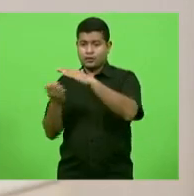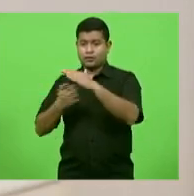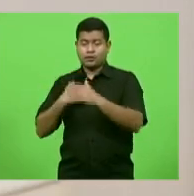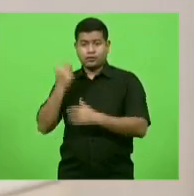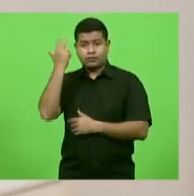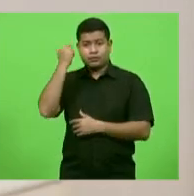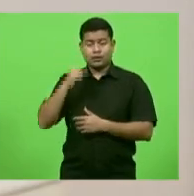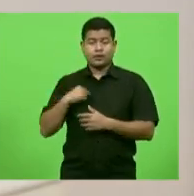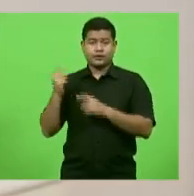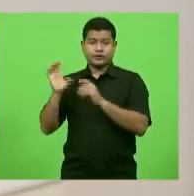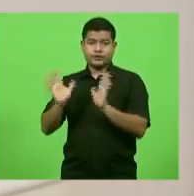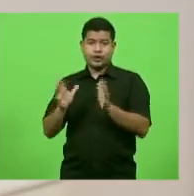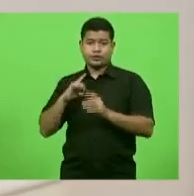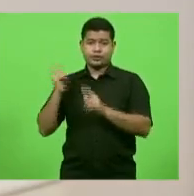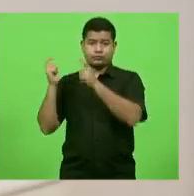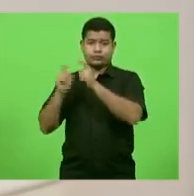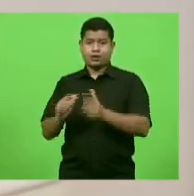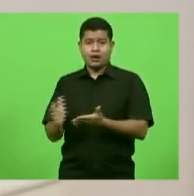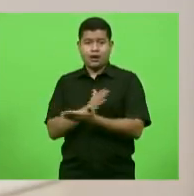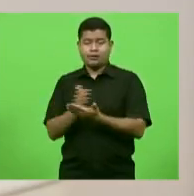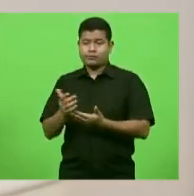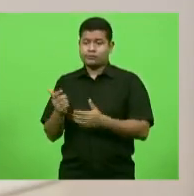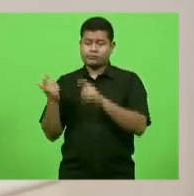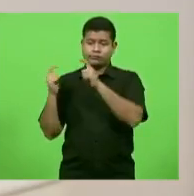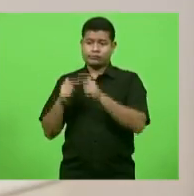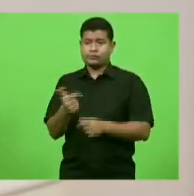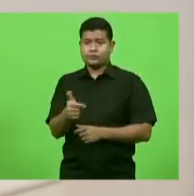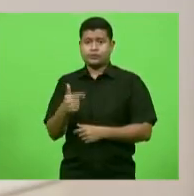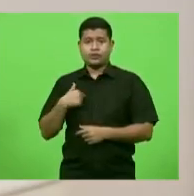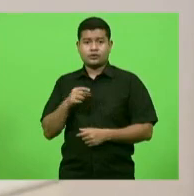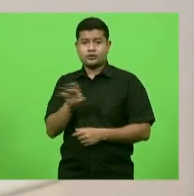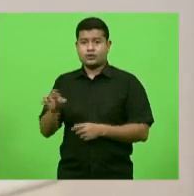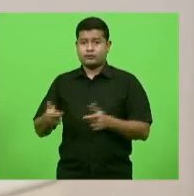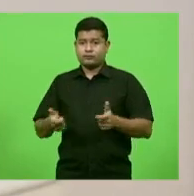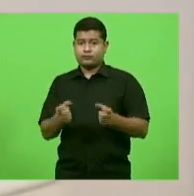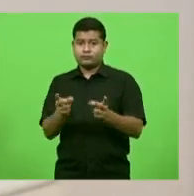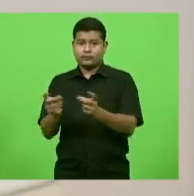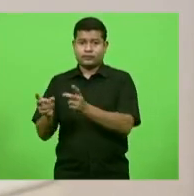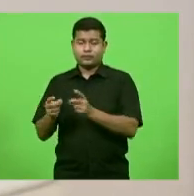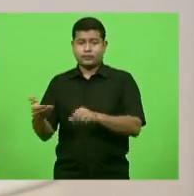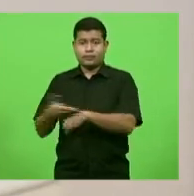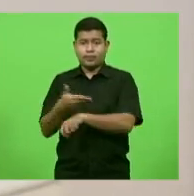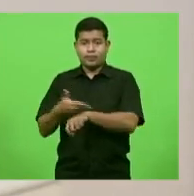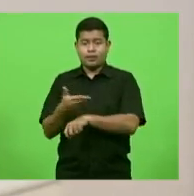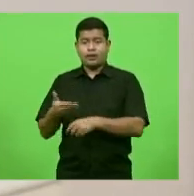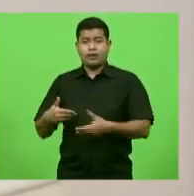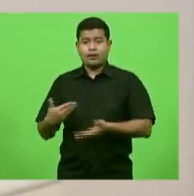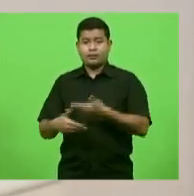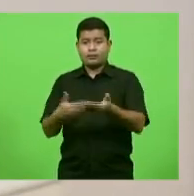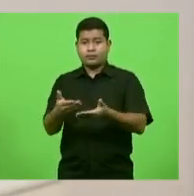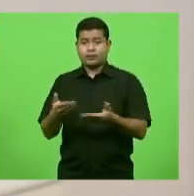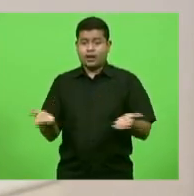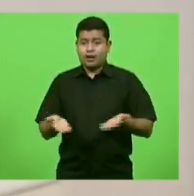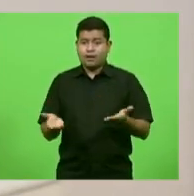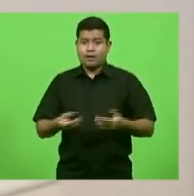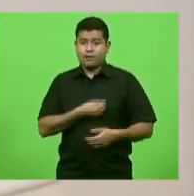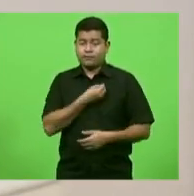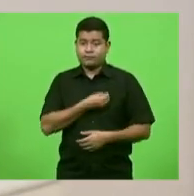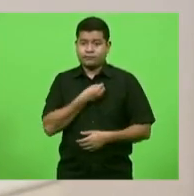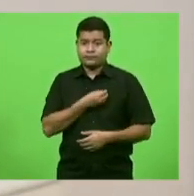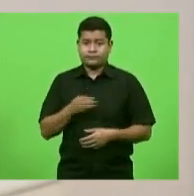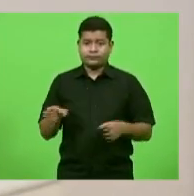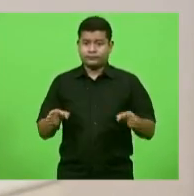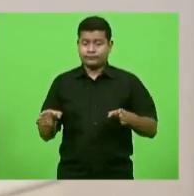tradicionais. Alguns deles não são tradicionais, são vendedores que acabam participando do processo no momento em que nós vivemos. Então,